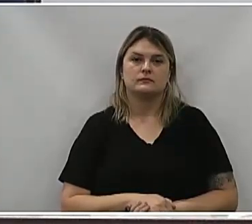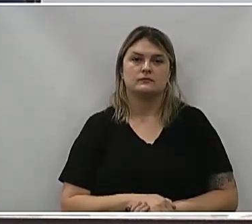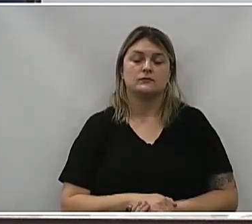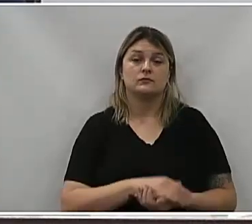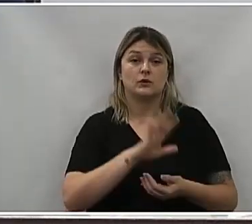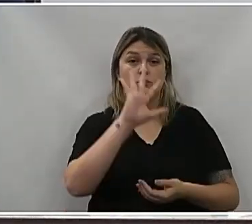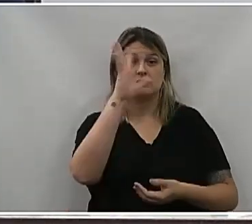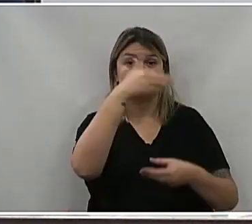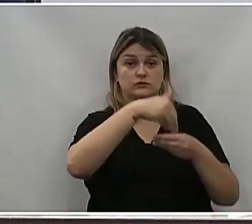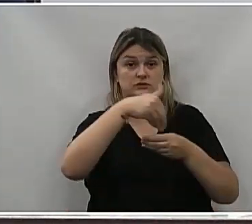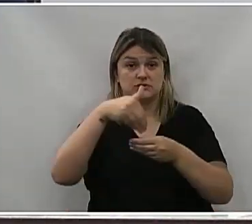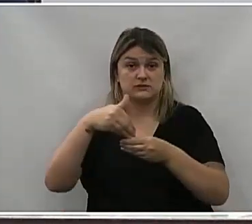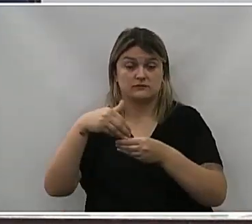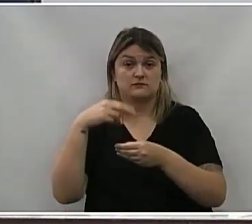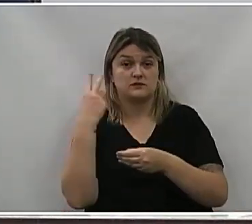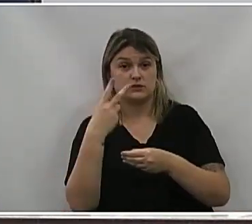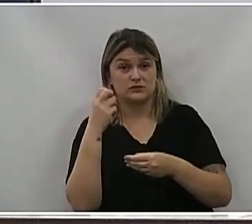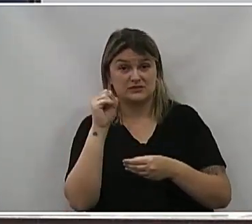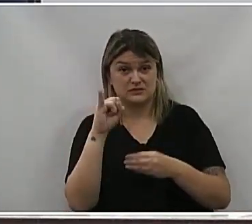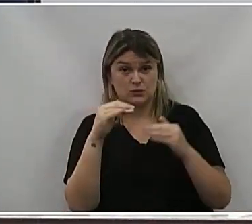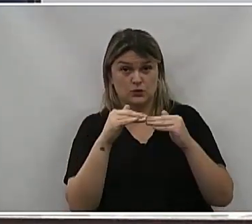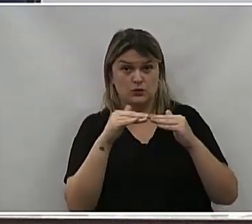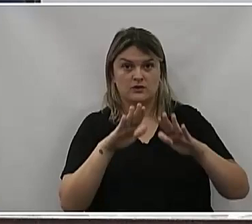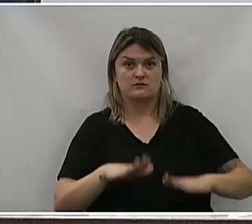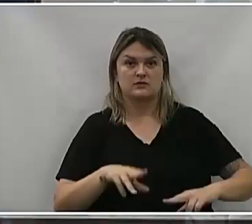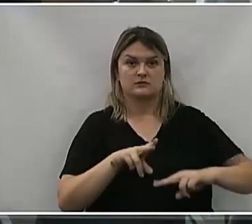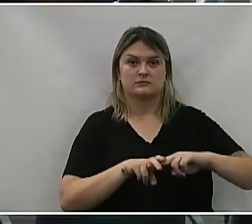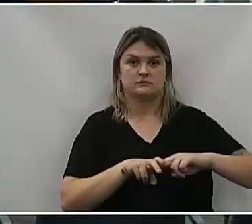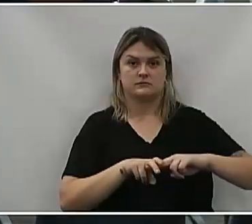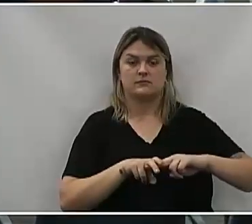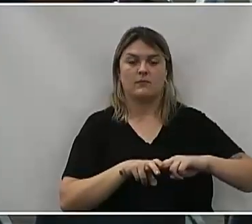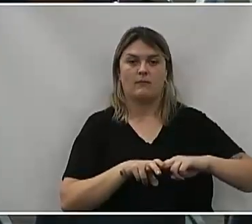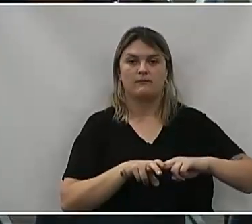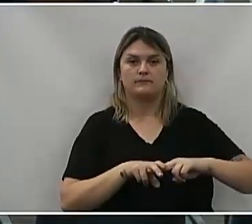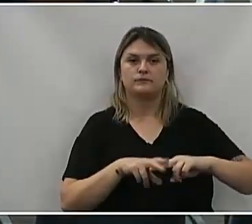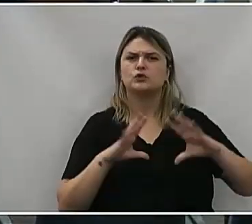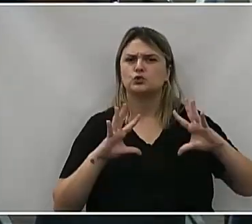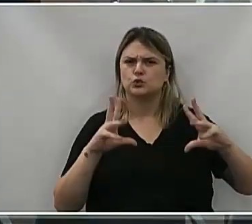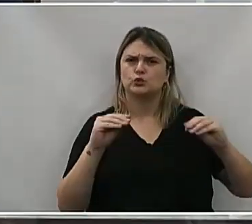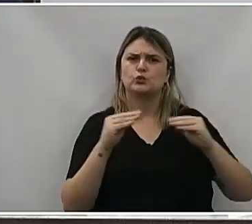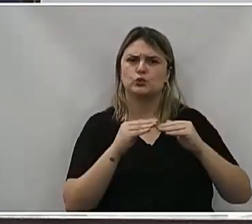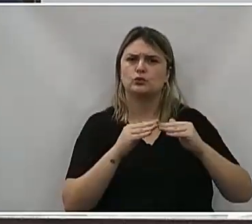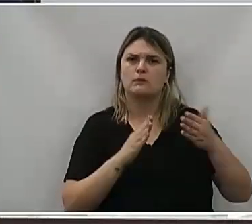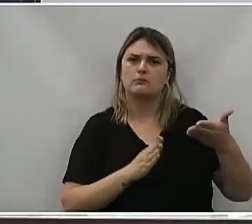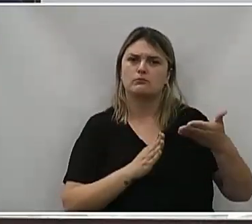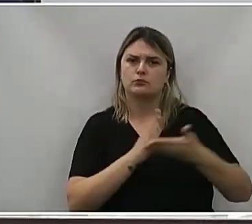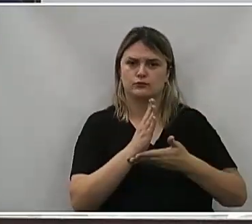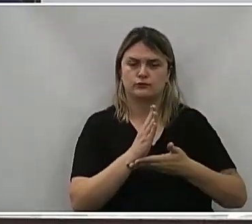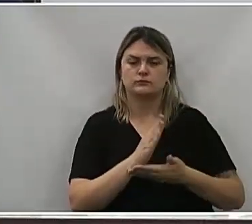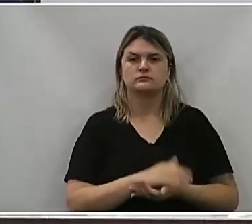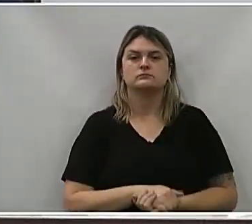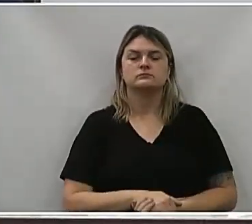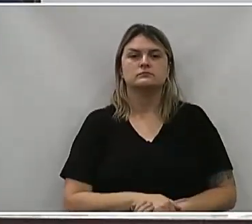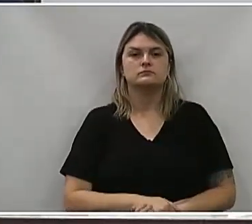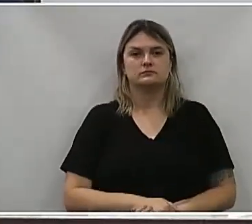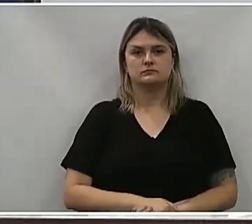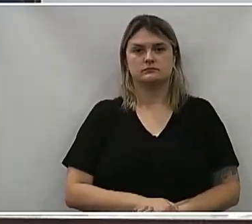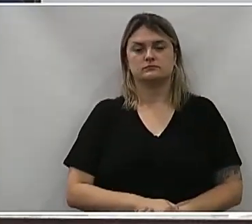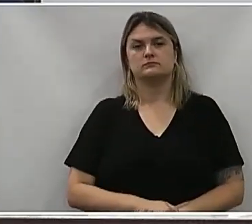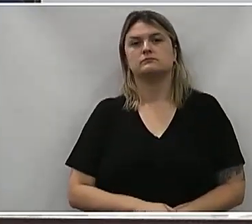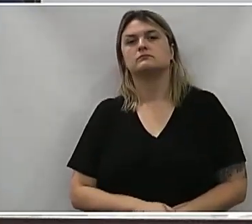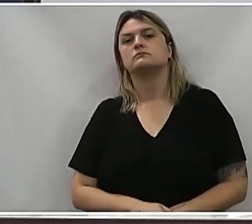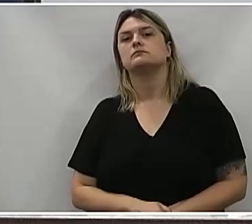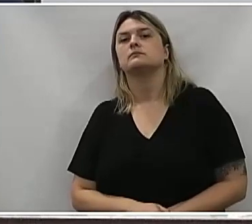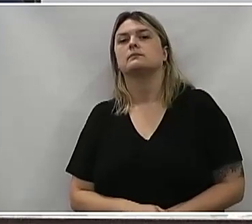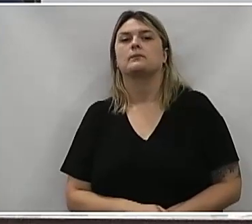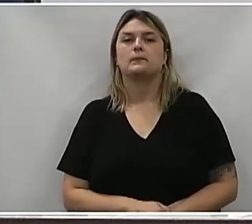em votação, senhores vereadores que aprovam, permaneçam como estão. Está aprovado o parecer fundamentado da Comissão de Finanças,